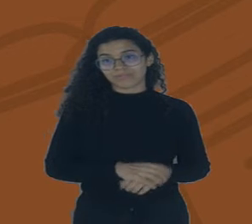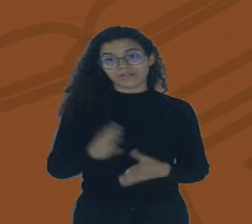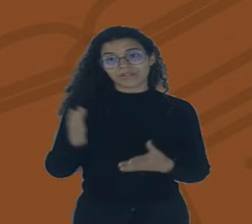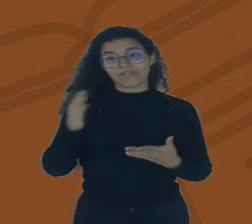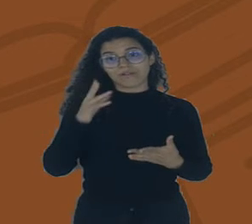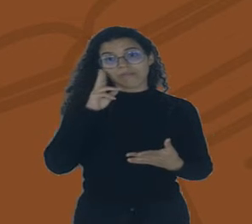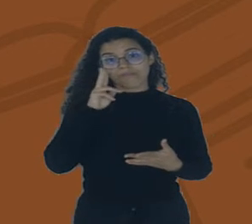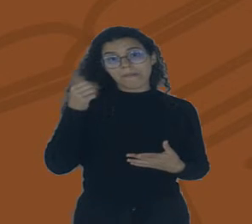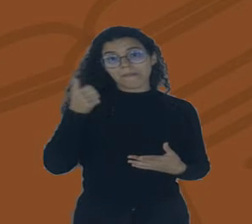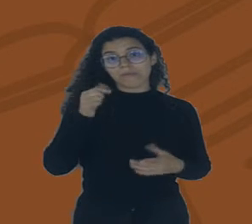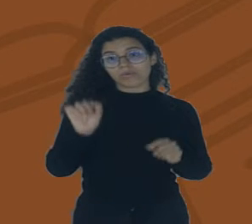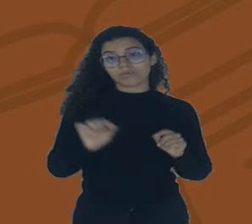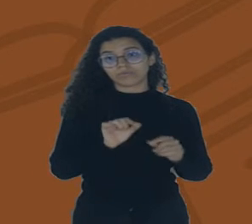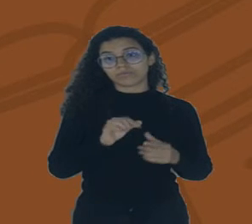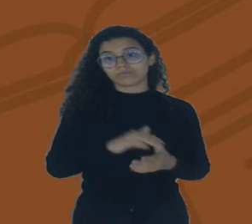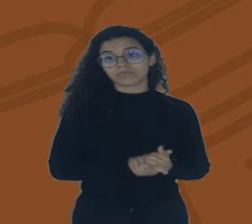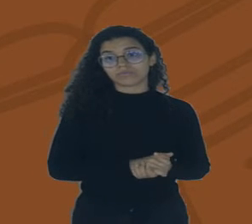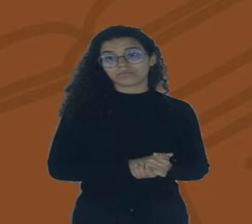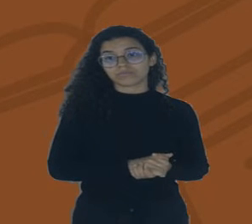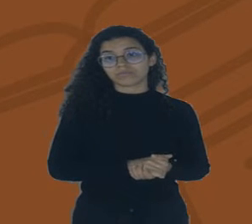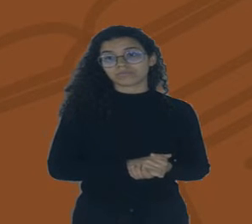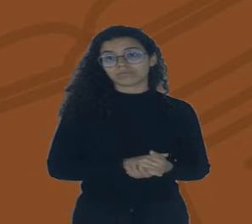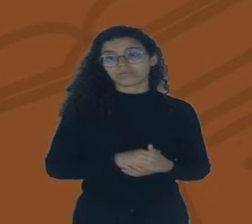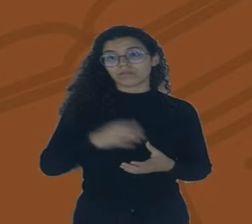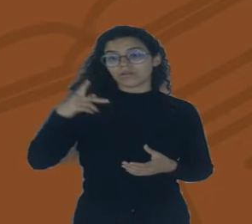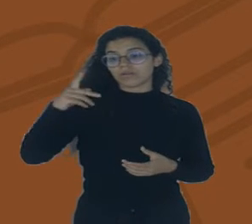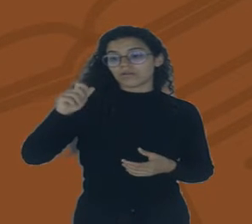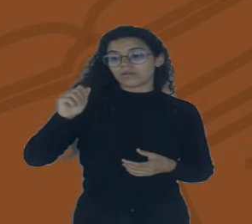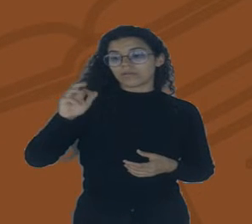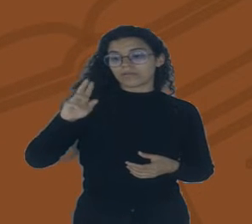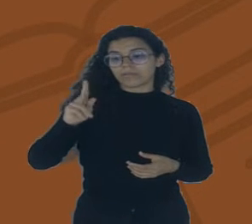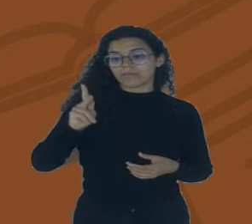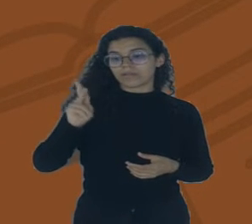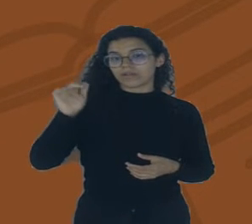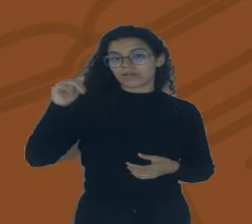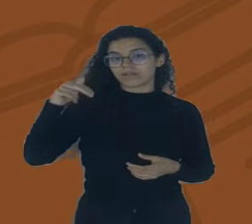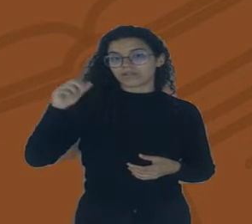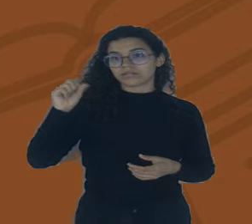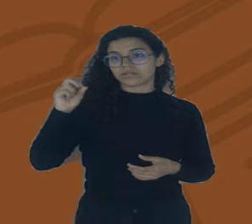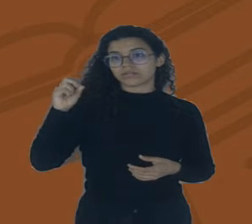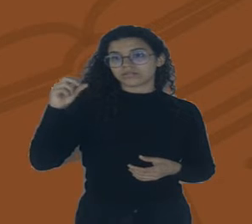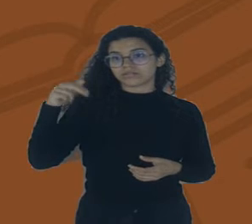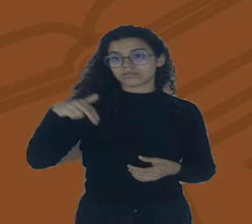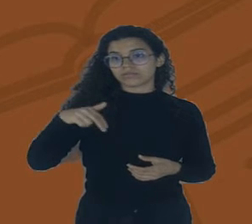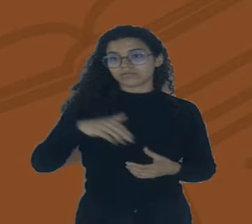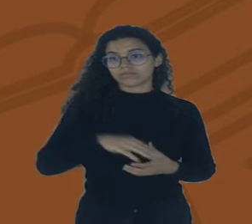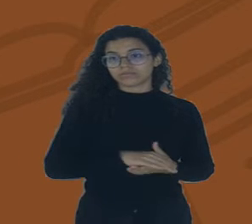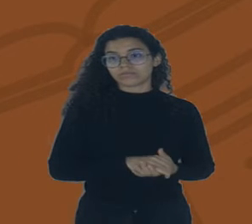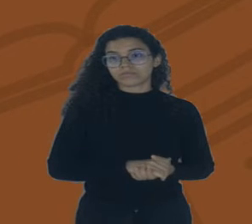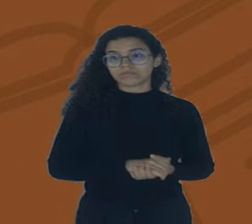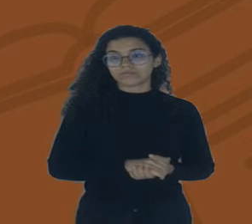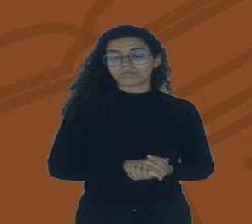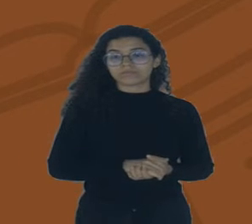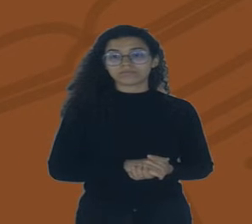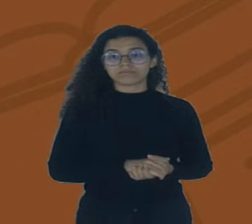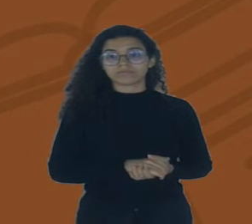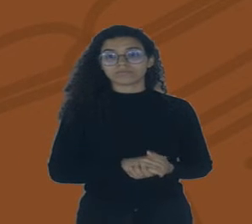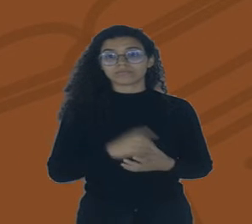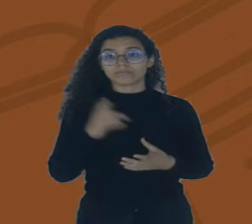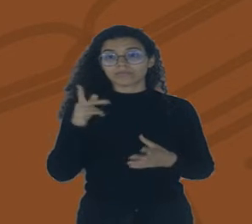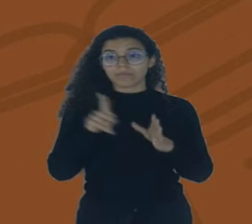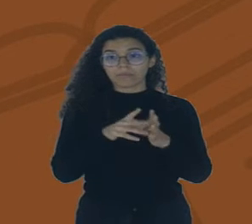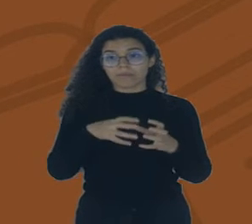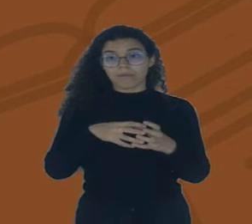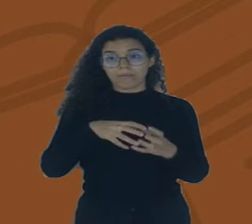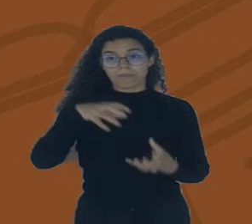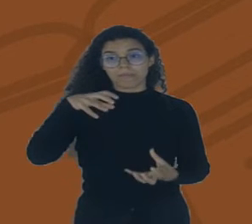primeiro aqui do mal de Parkinson, né? Que acomete com maior frequência os idosos,